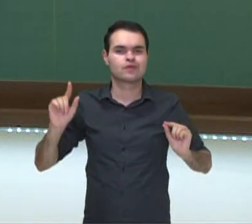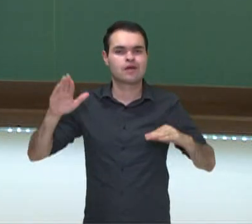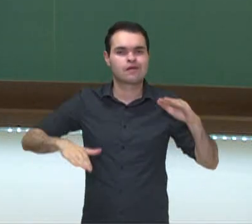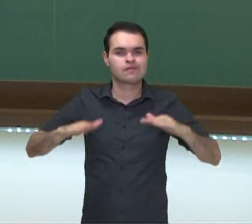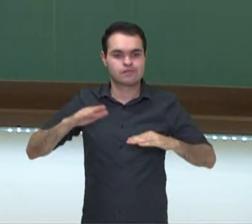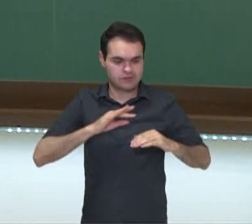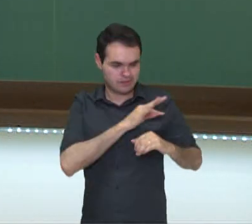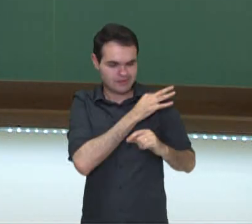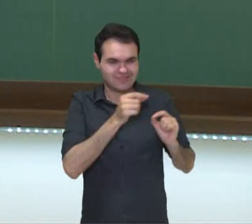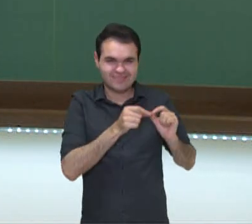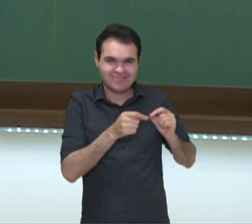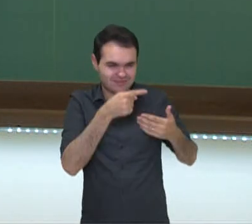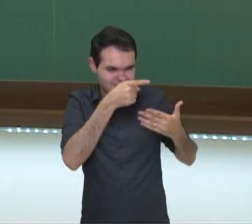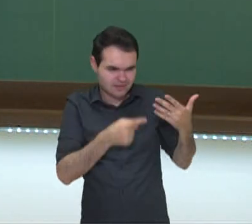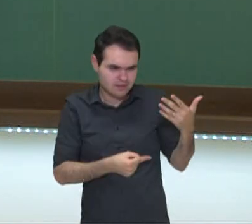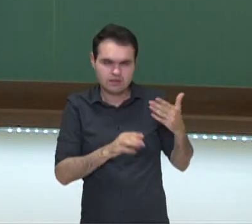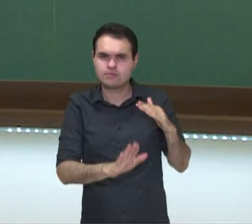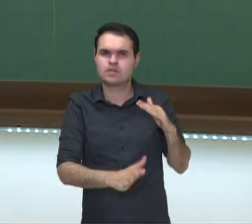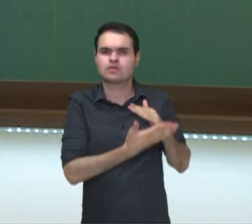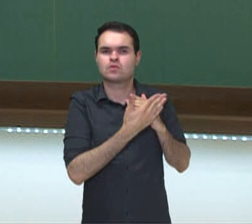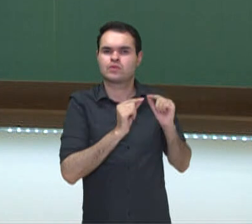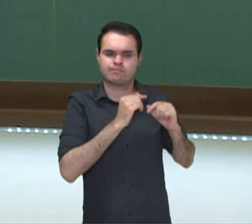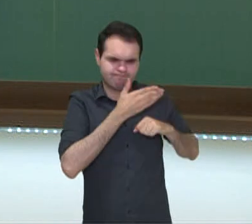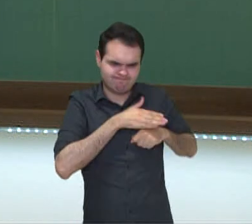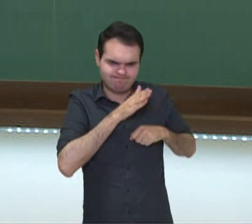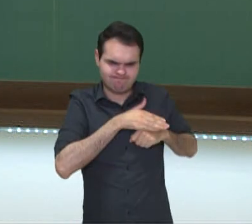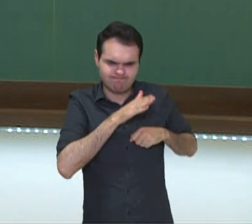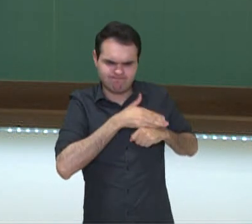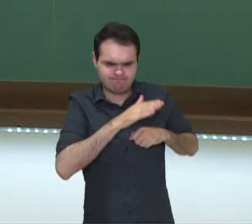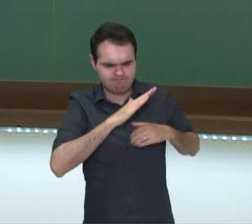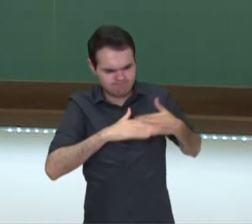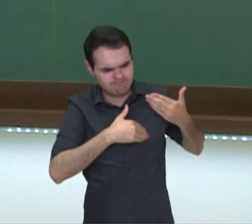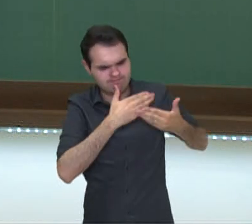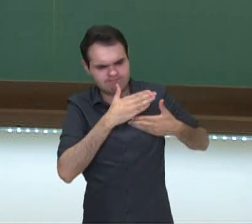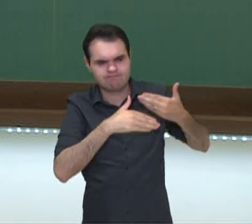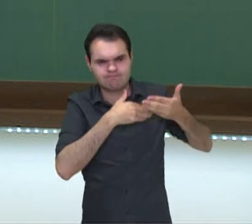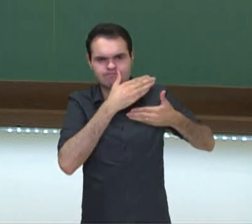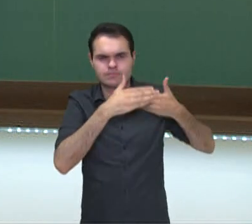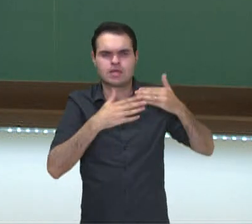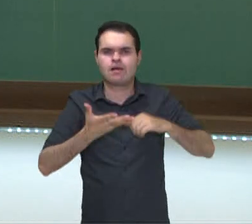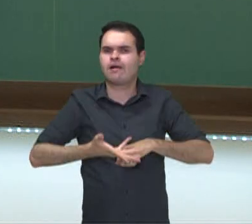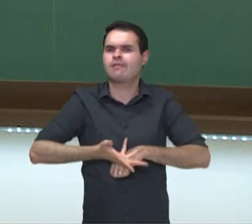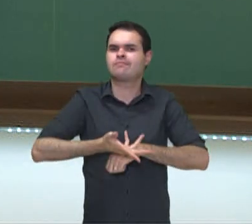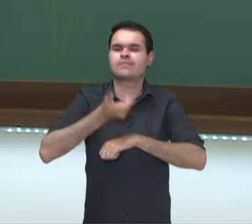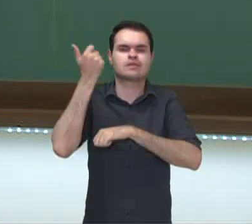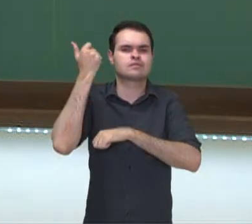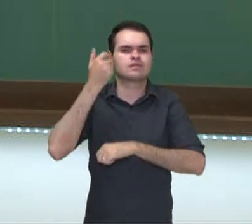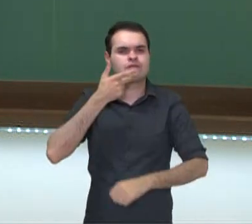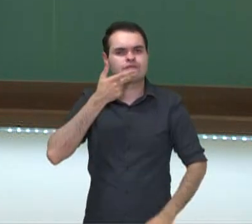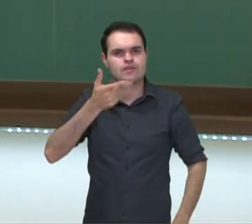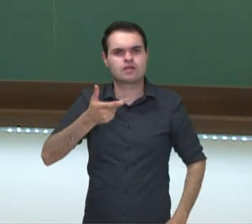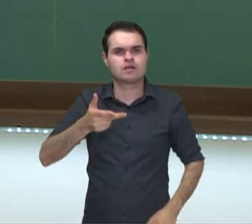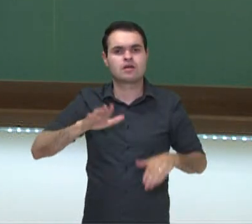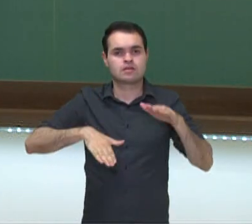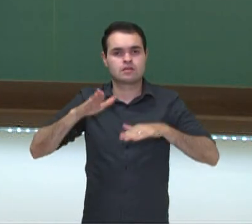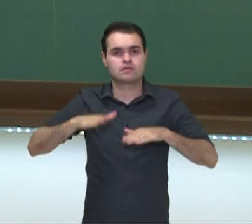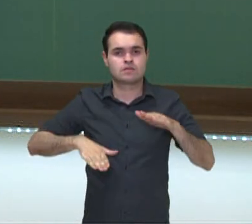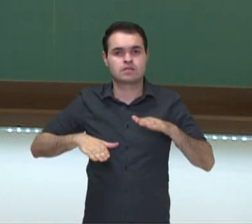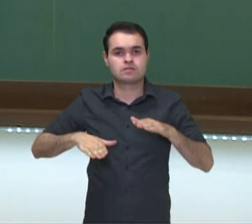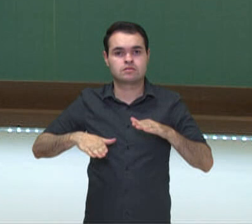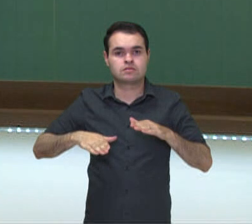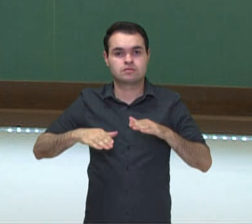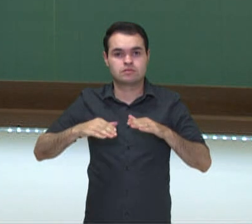essas técnicas nos permitem treinar e desenvolver essa habilidade, mesmo que ela esteja